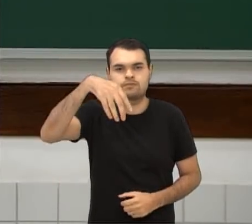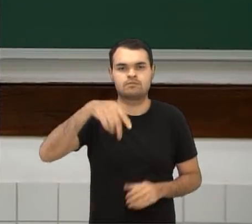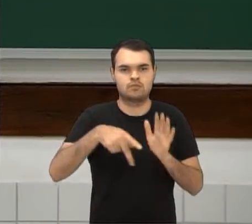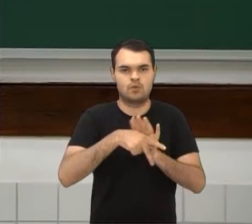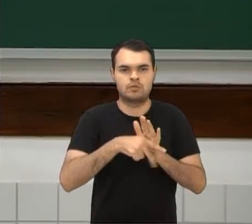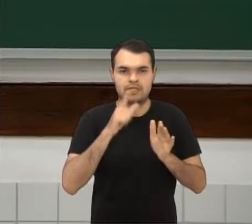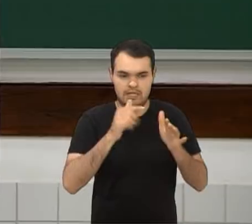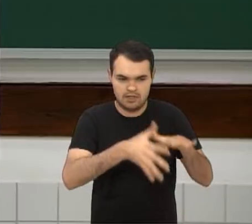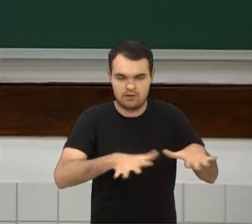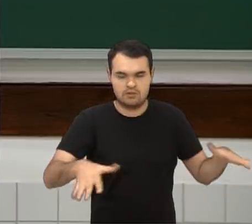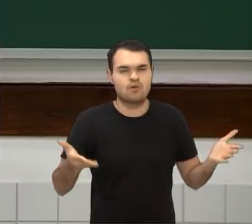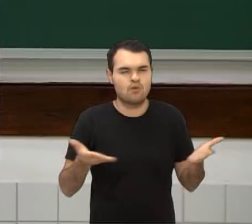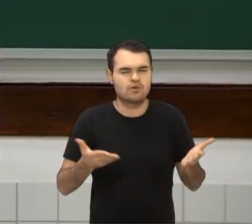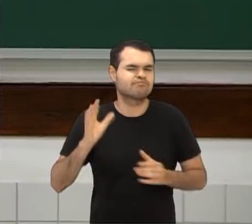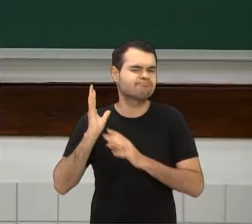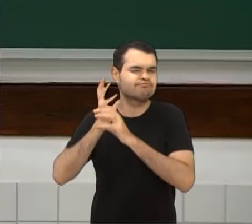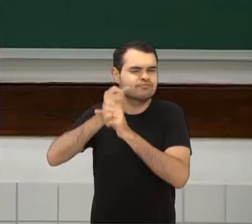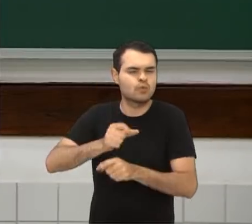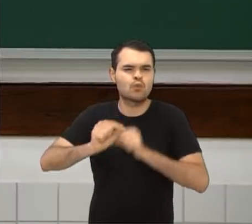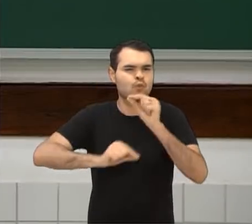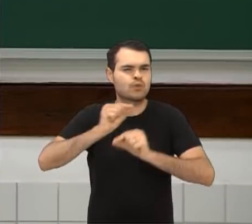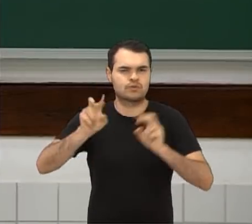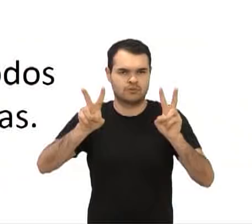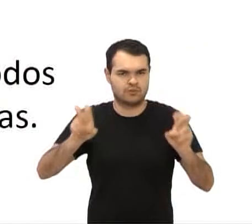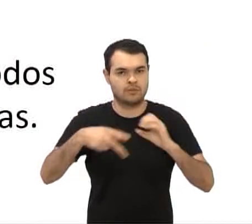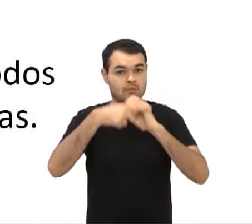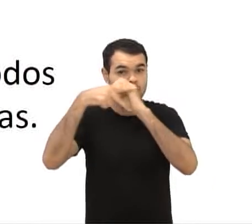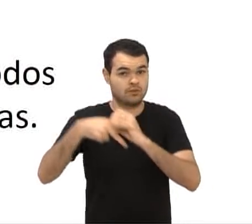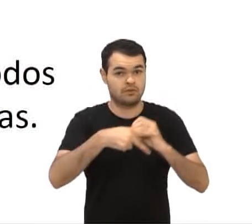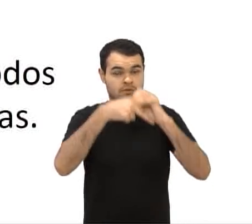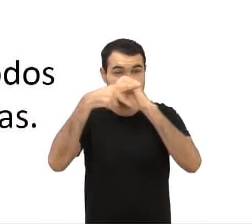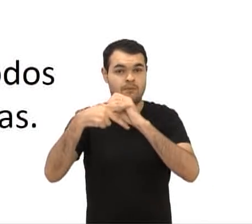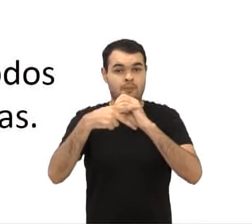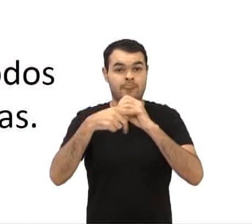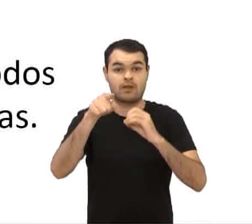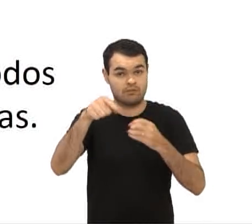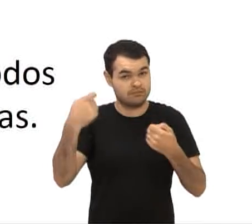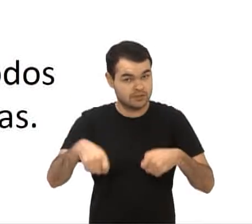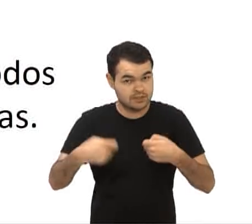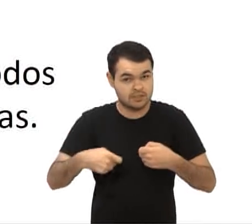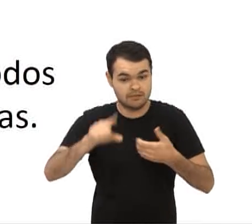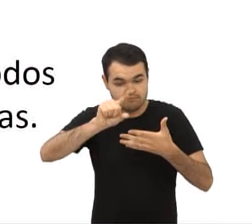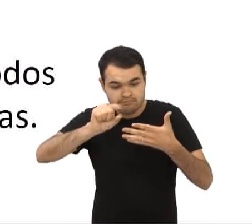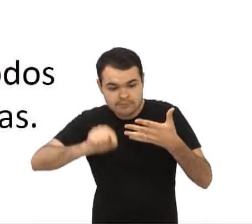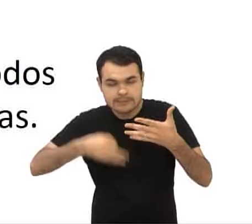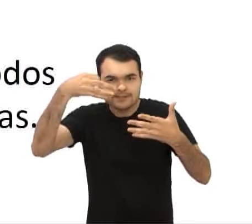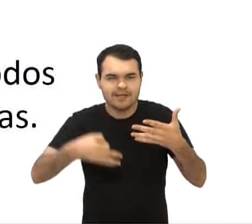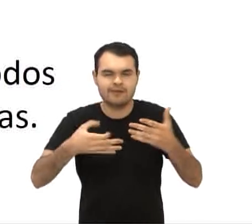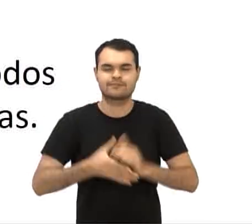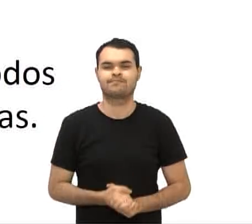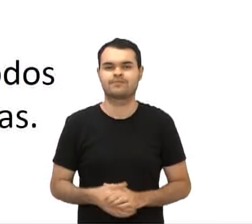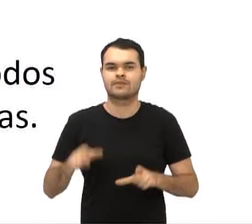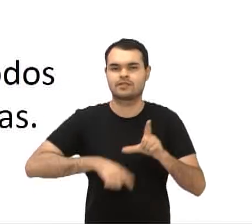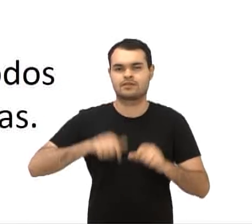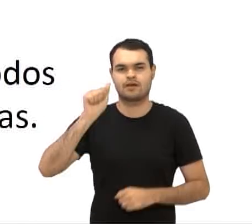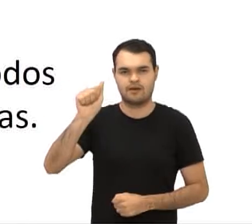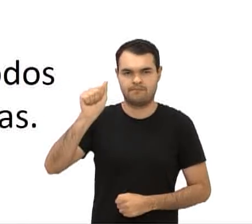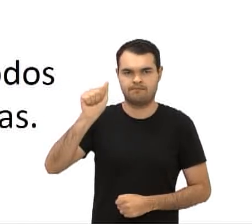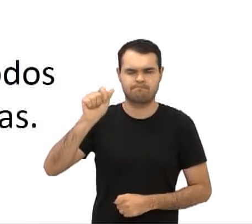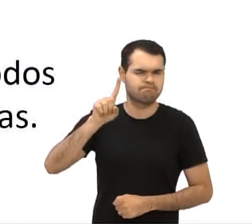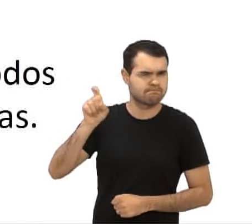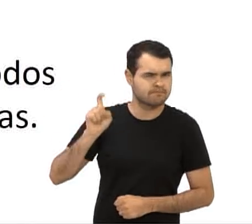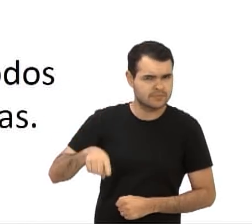os protozoários. Sobre os protozoas, assinale a alternativa correta. Letra A. Será